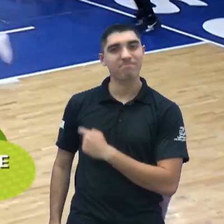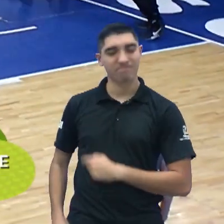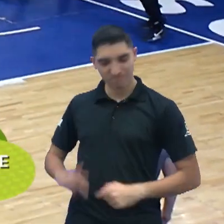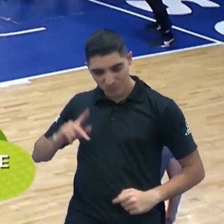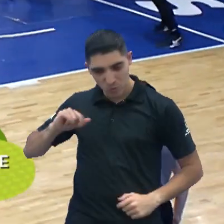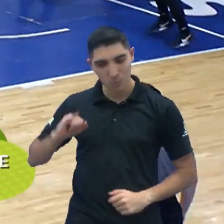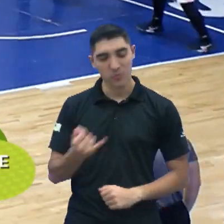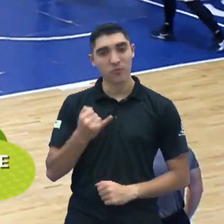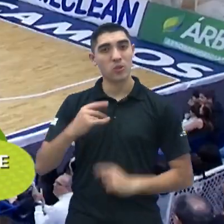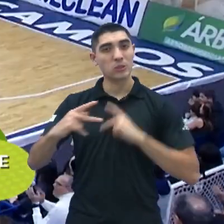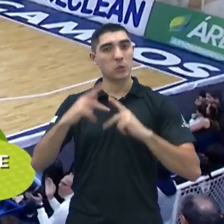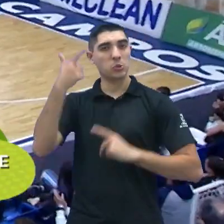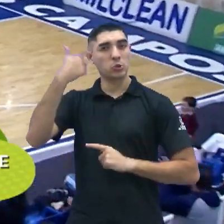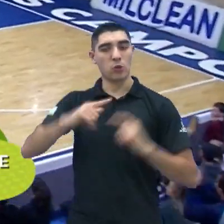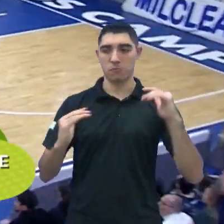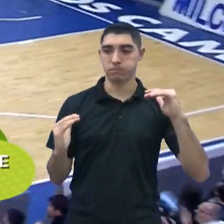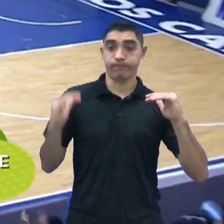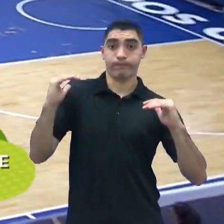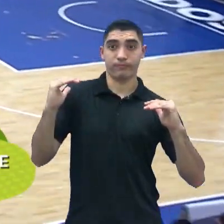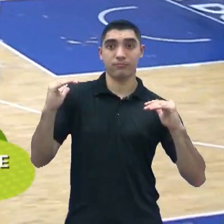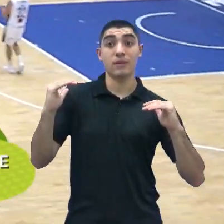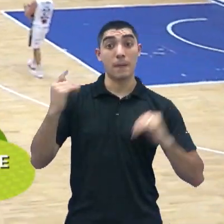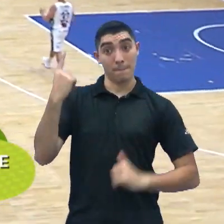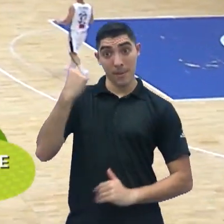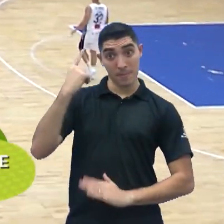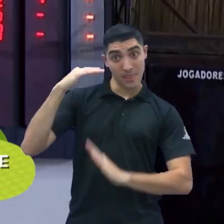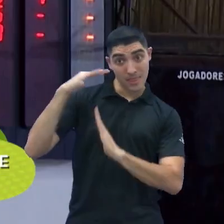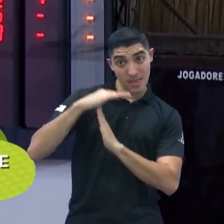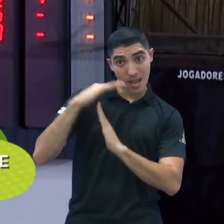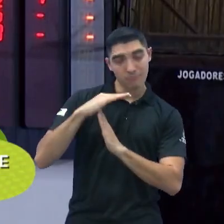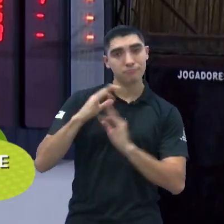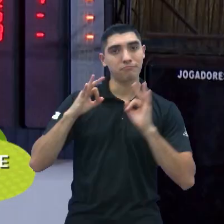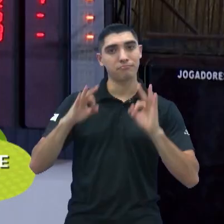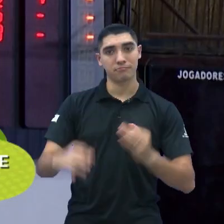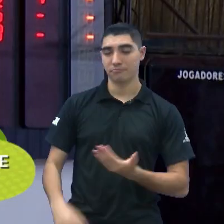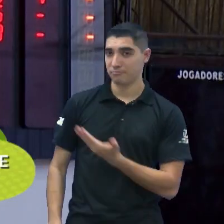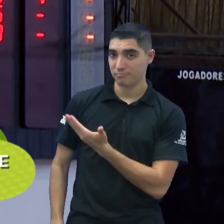novamente na frente. Fim do primeiro quarto.